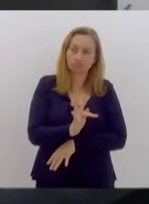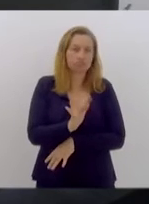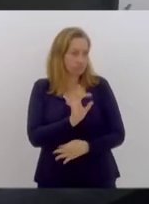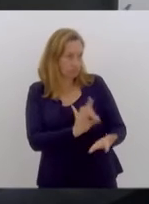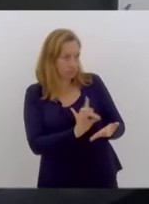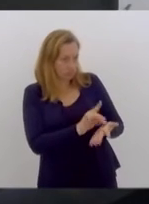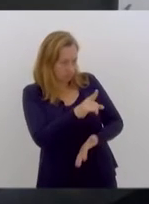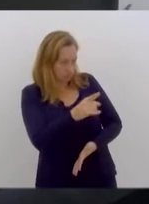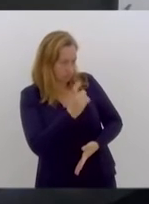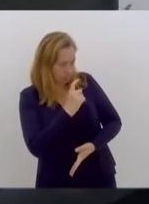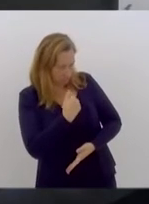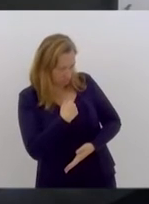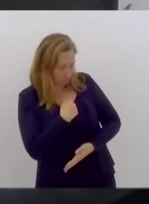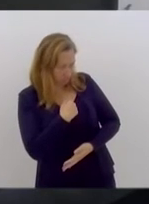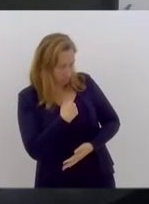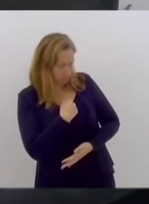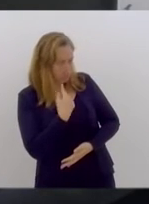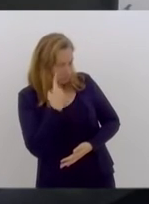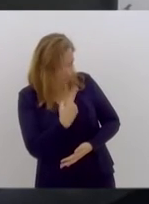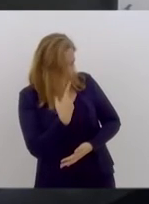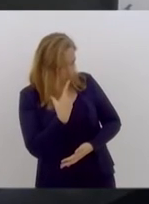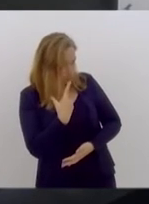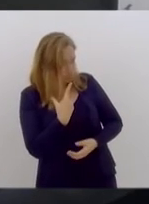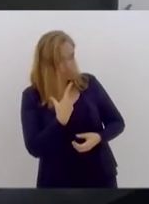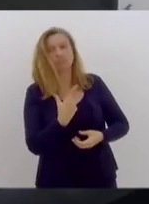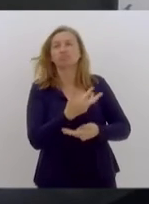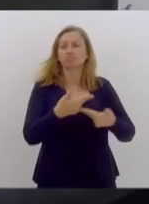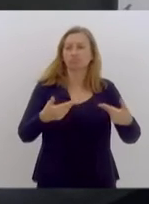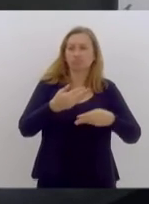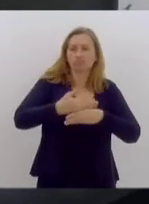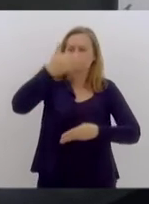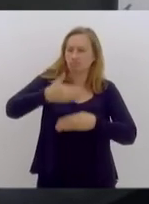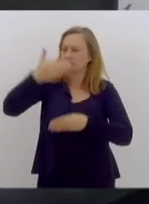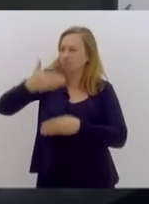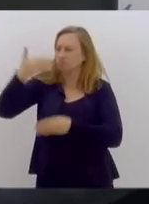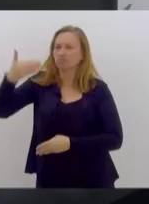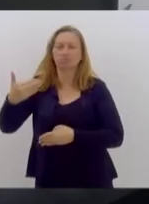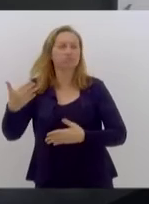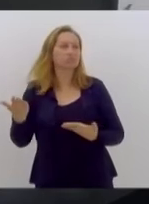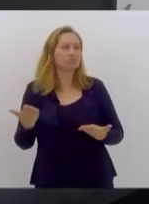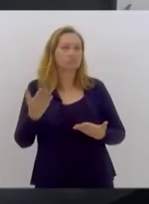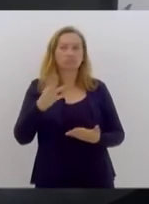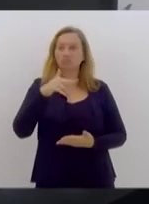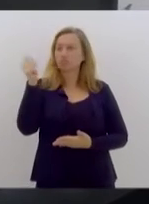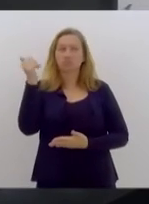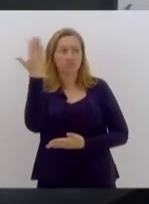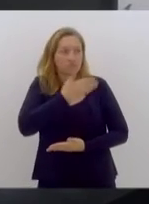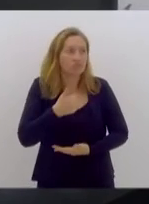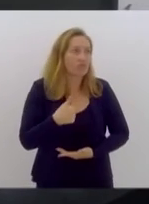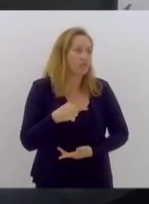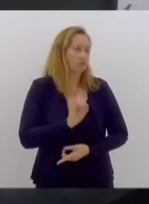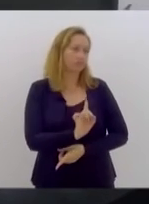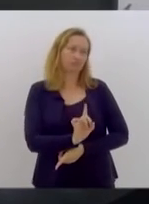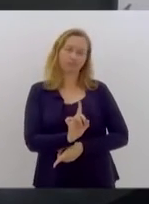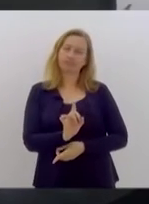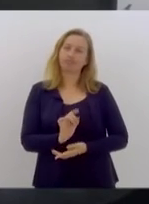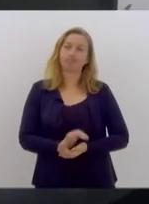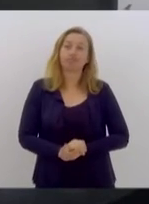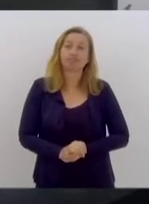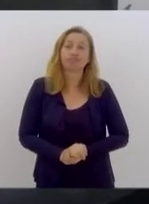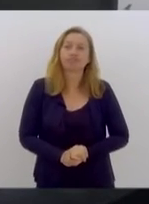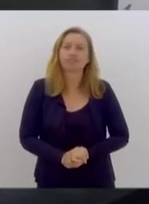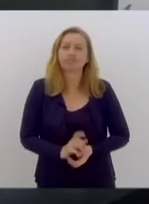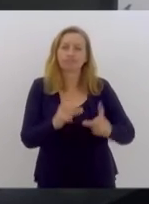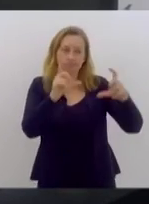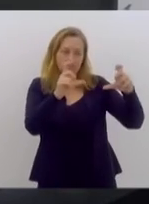é verdade tô mentindo velho você viu já viu tanto tijolo de cimento na tua vida lá tu nunca viu nem eu eu fui lá para ver de perto fotografei